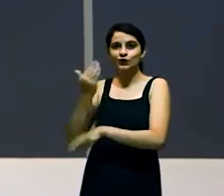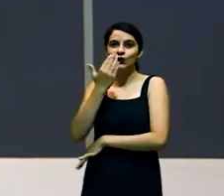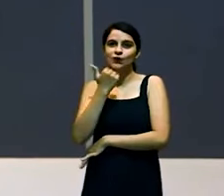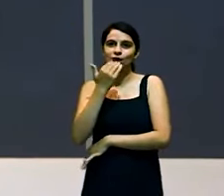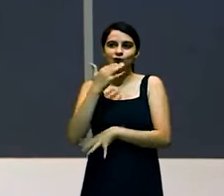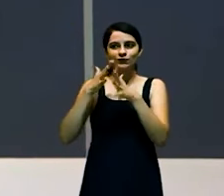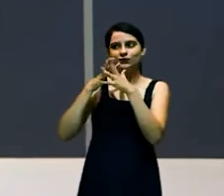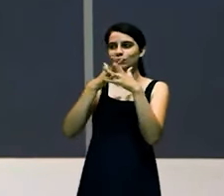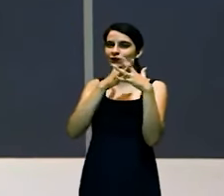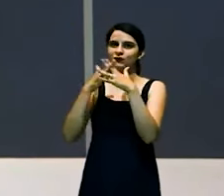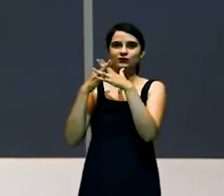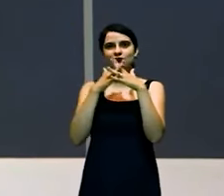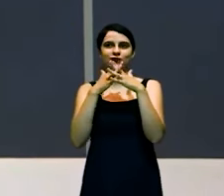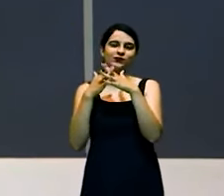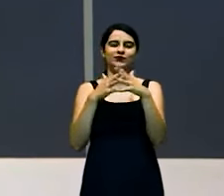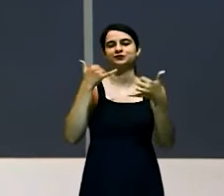Alguém tem que ser culpado, né, irmãos?